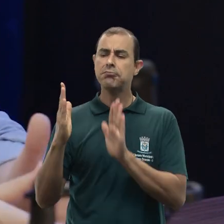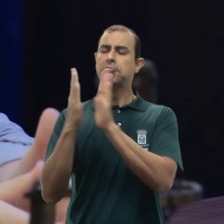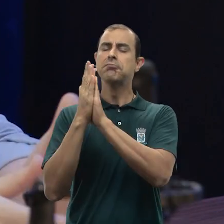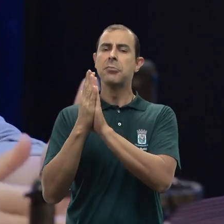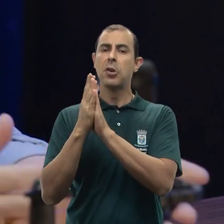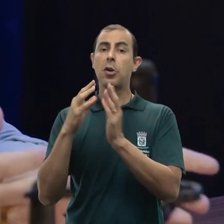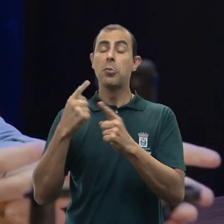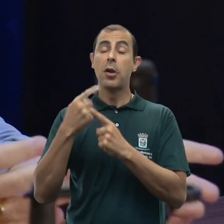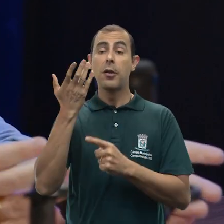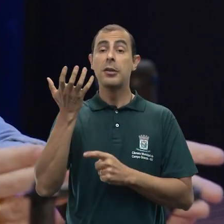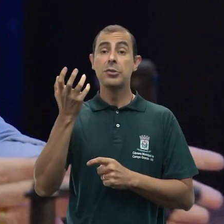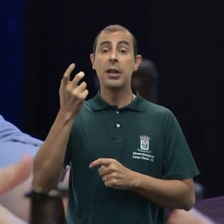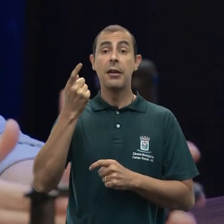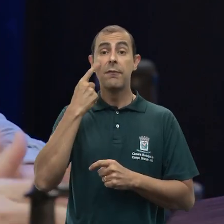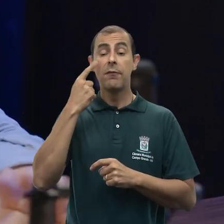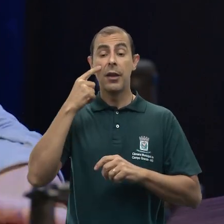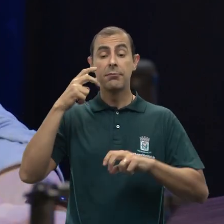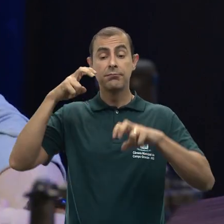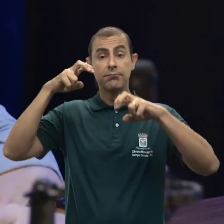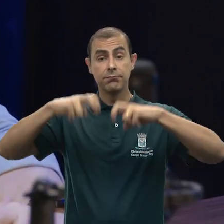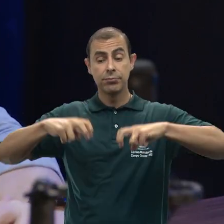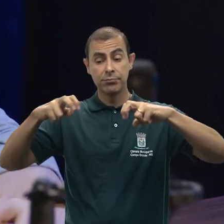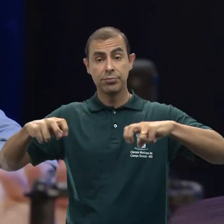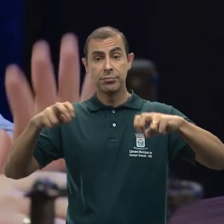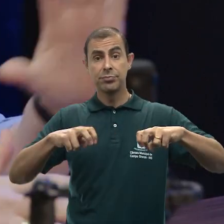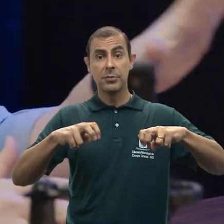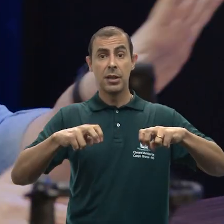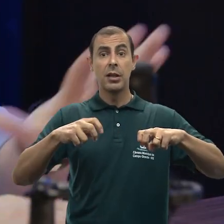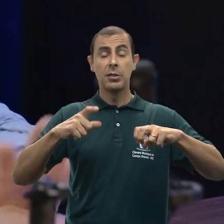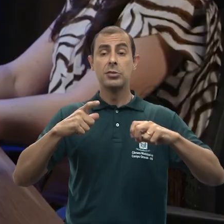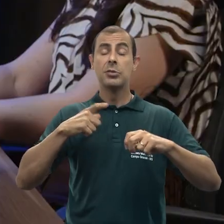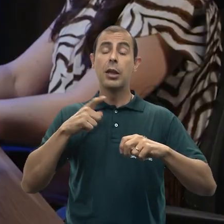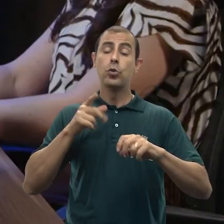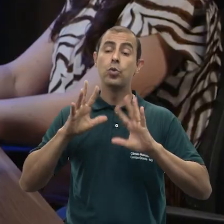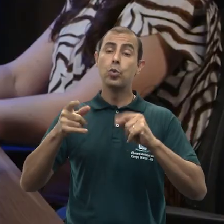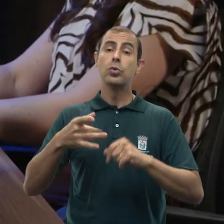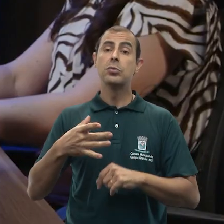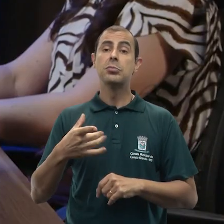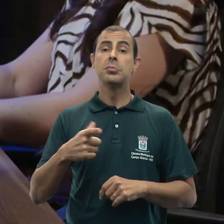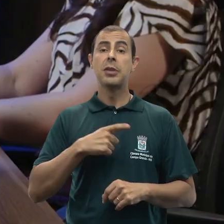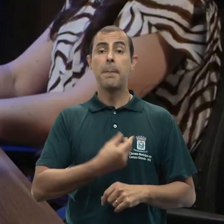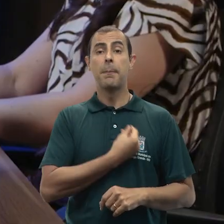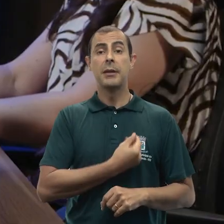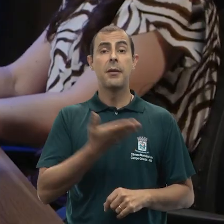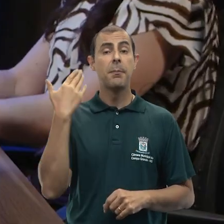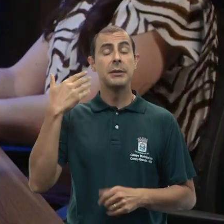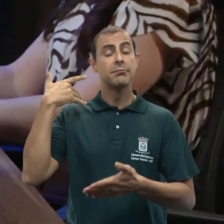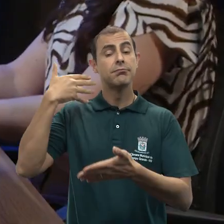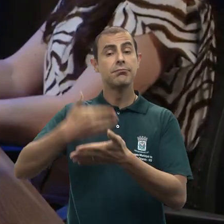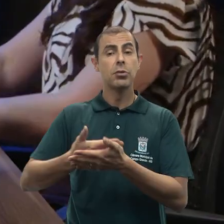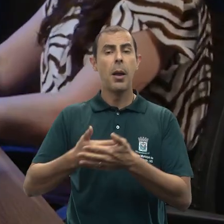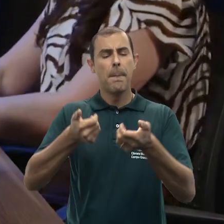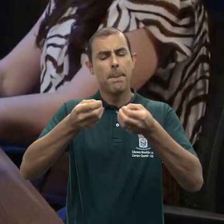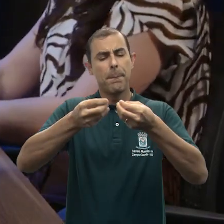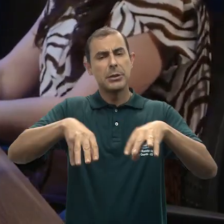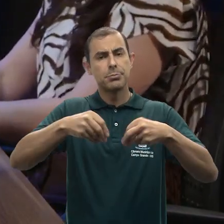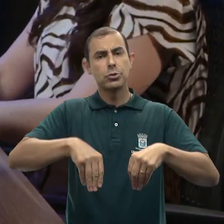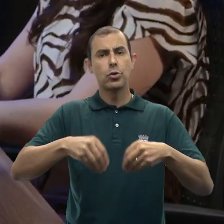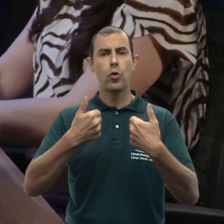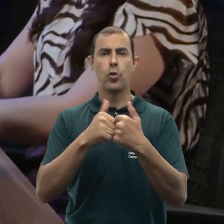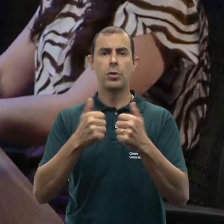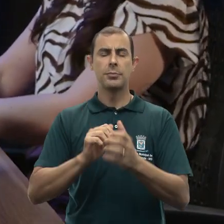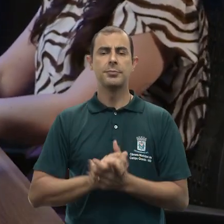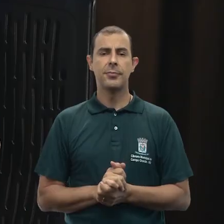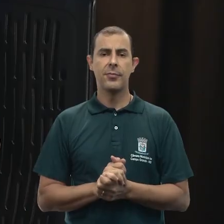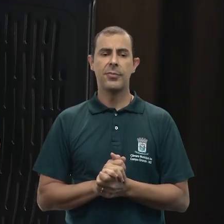todo mundo que teve uma participação nesse sucateamento do transporte público em Campo Grande. Além dessas pessoas que